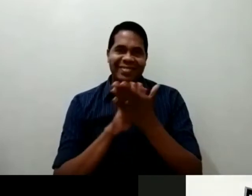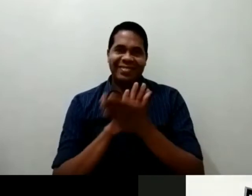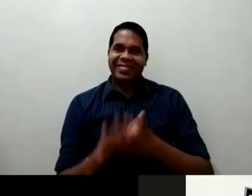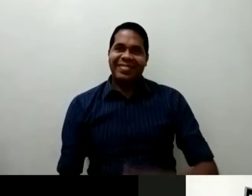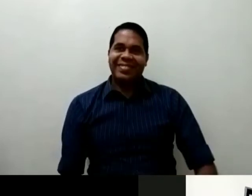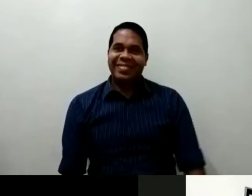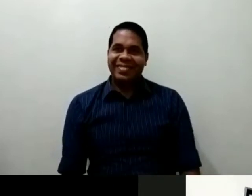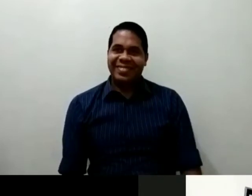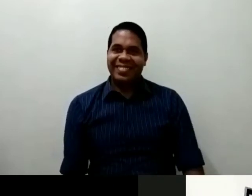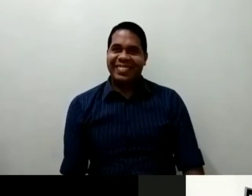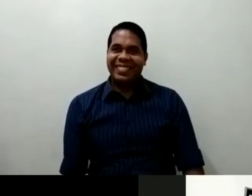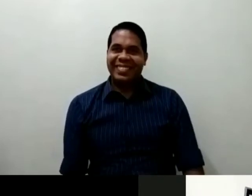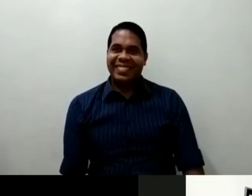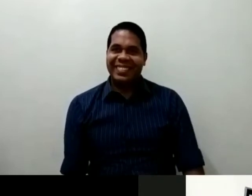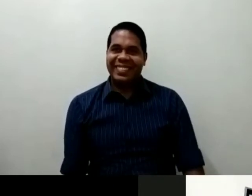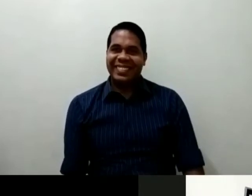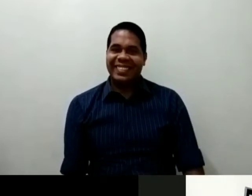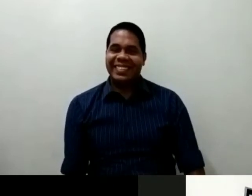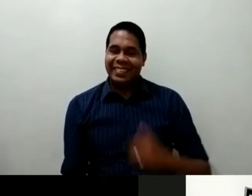mesmo.